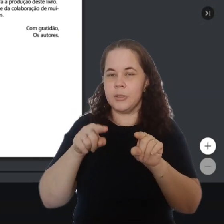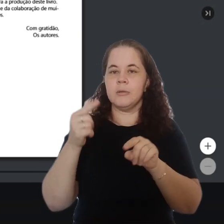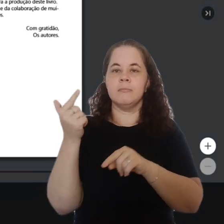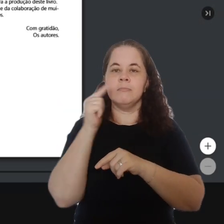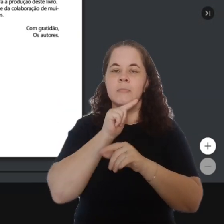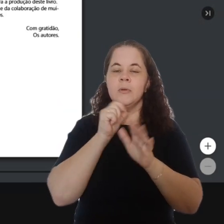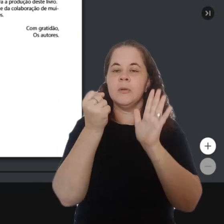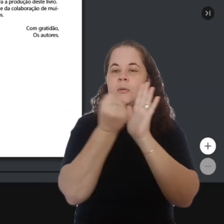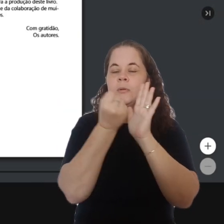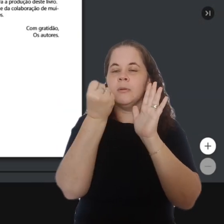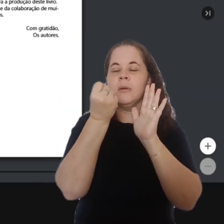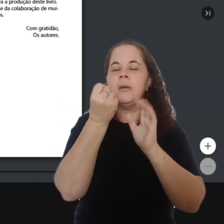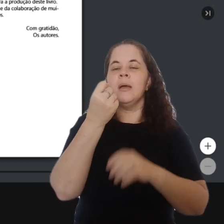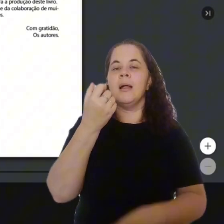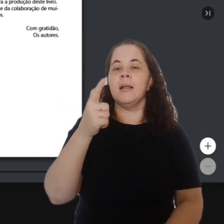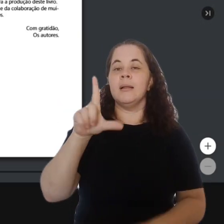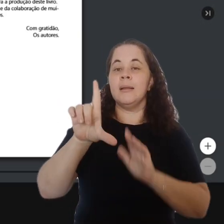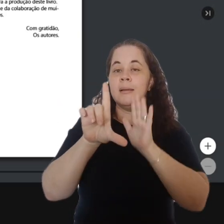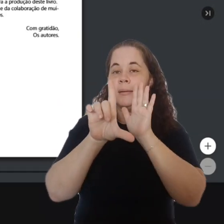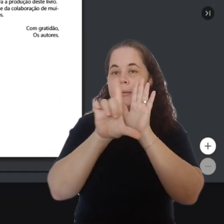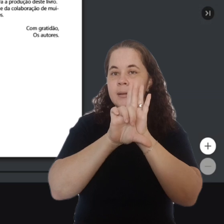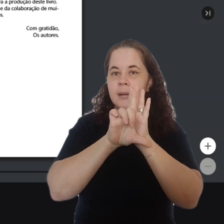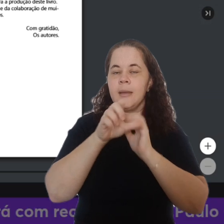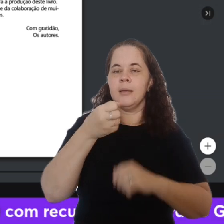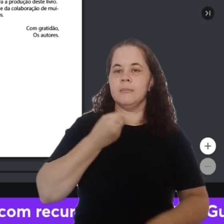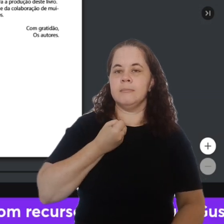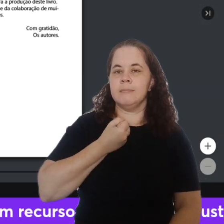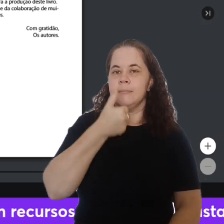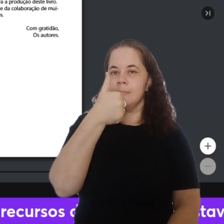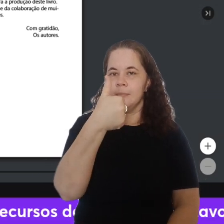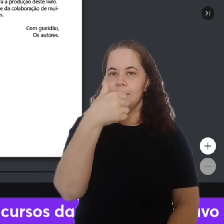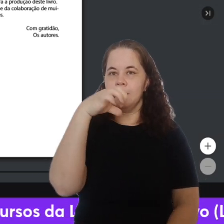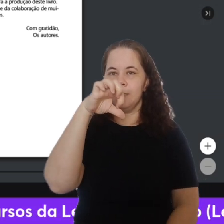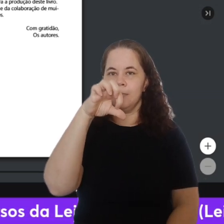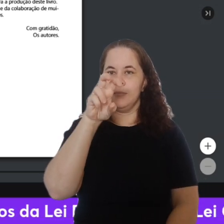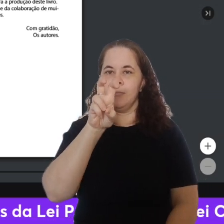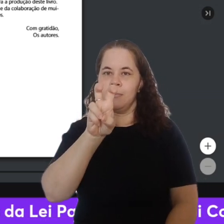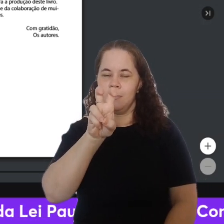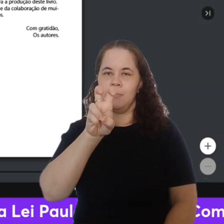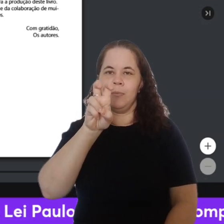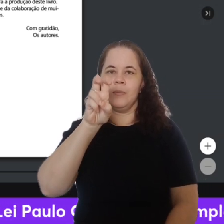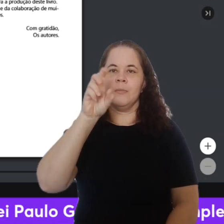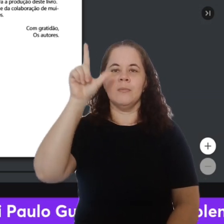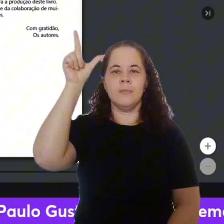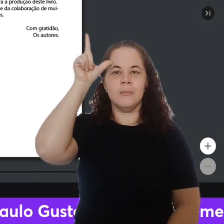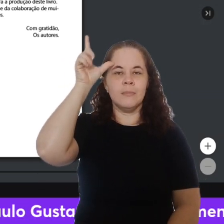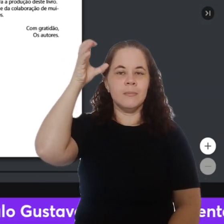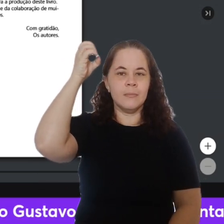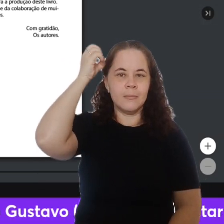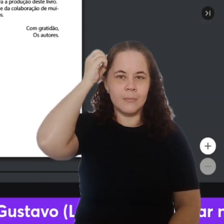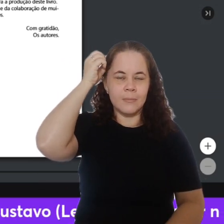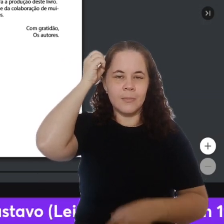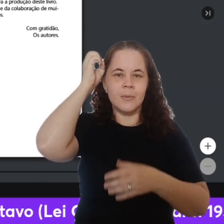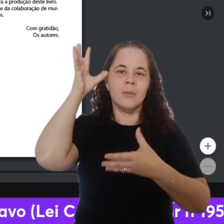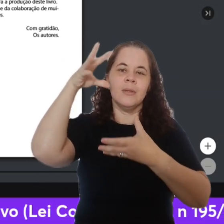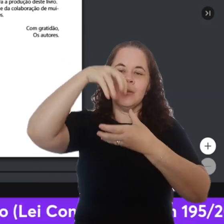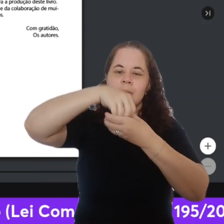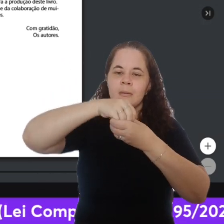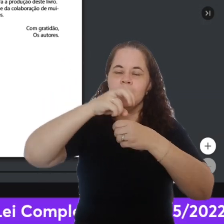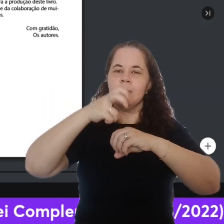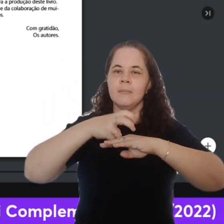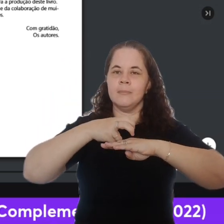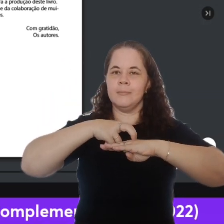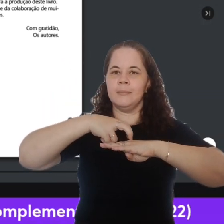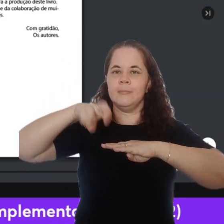Lei 195 da Lei Paulo Gustavo, por meio da Secretaria Estadual de Cultura, né, no